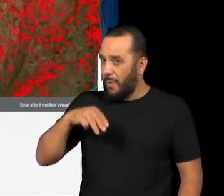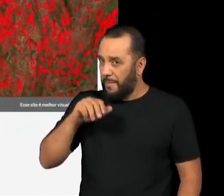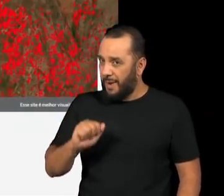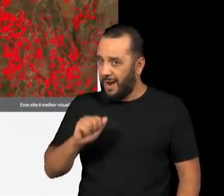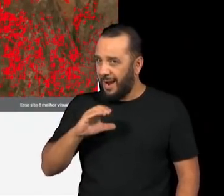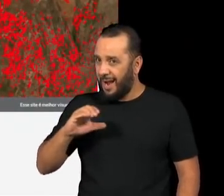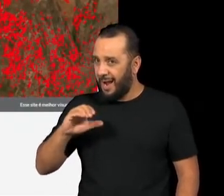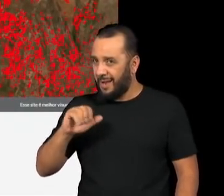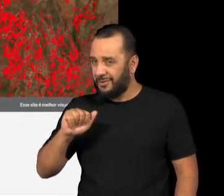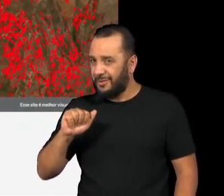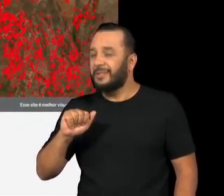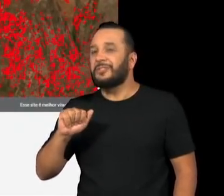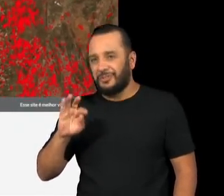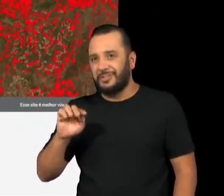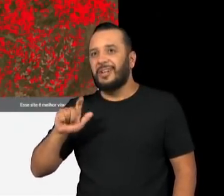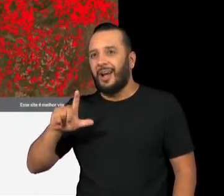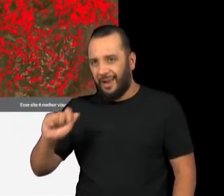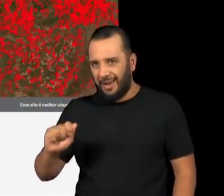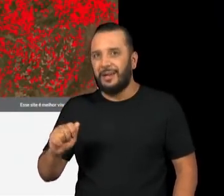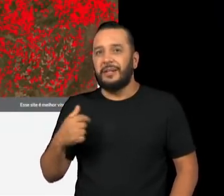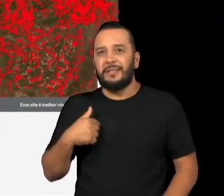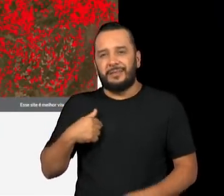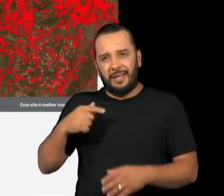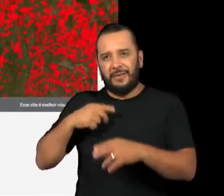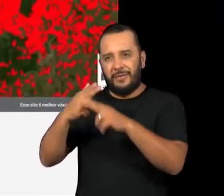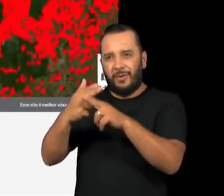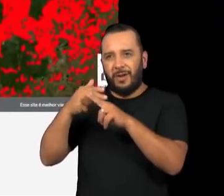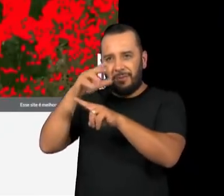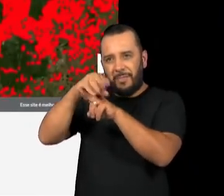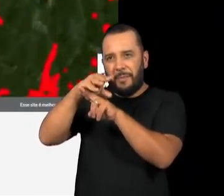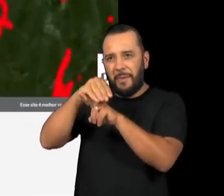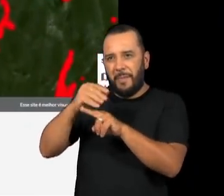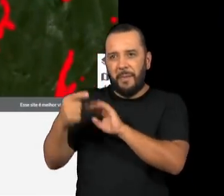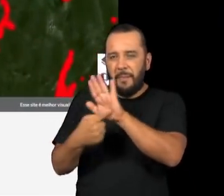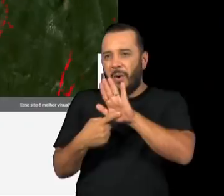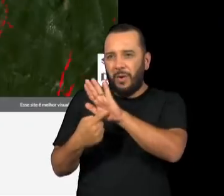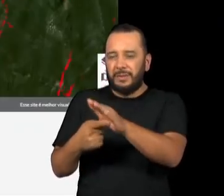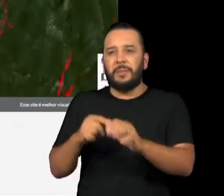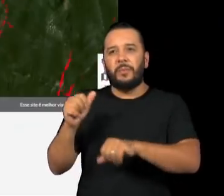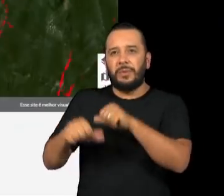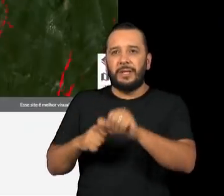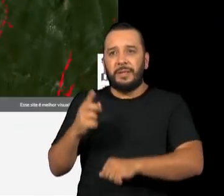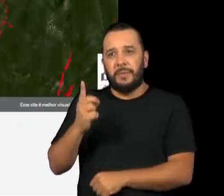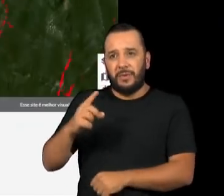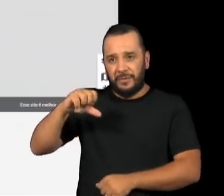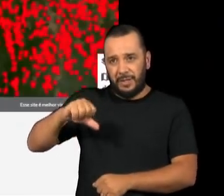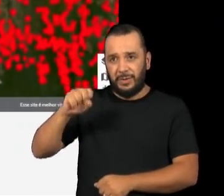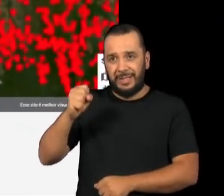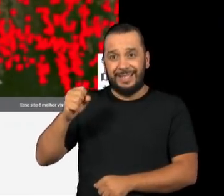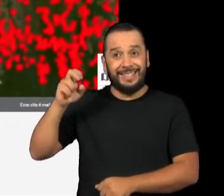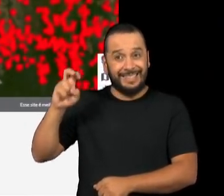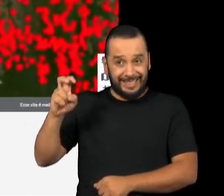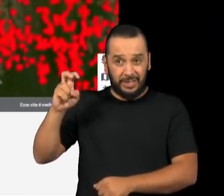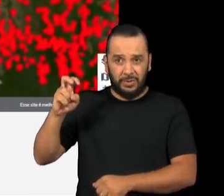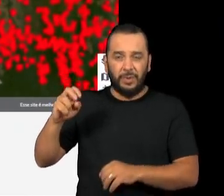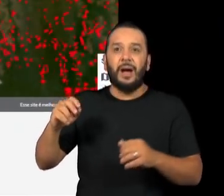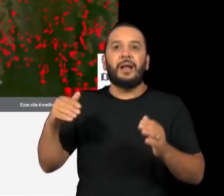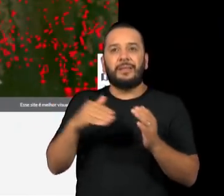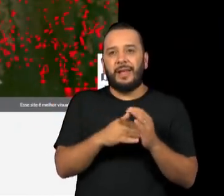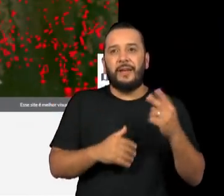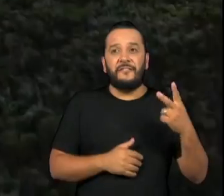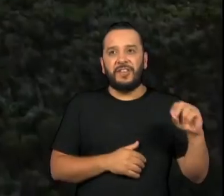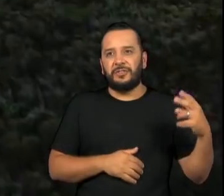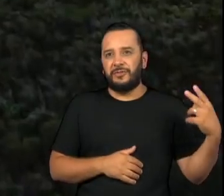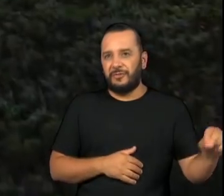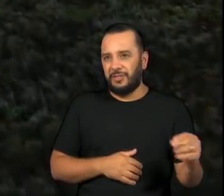partir de imagens de satélites para mapear as mudanças no bioma entre 1985 e